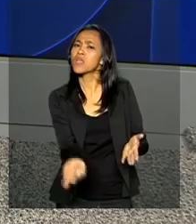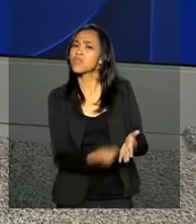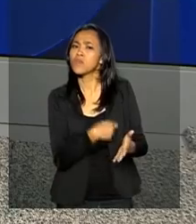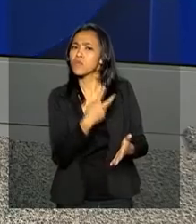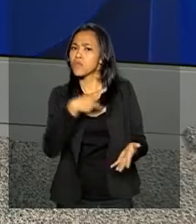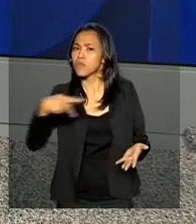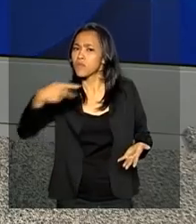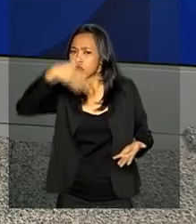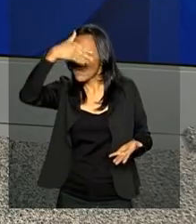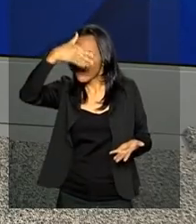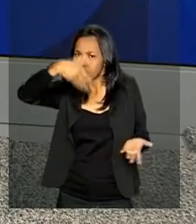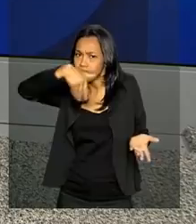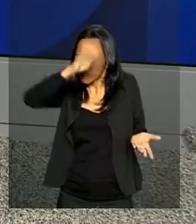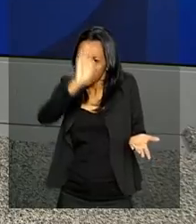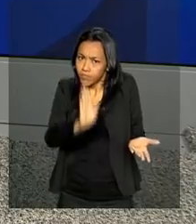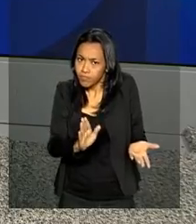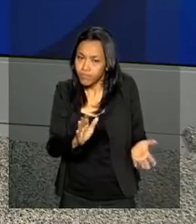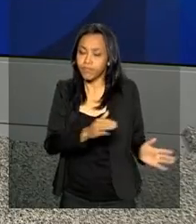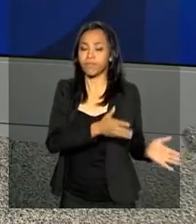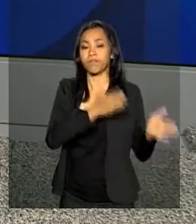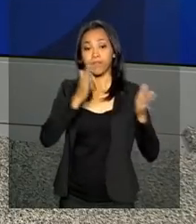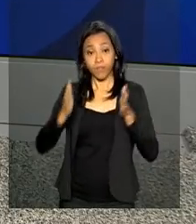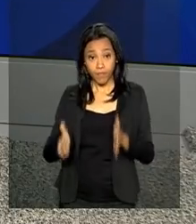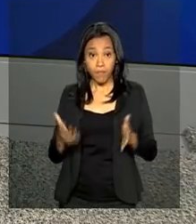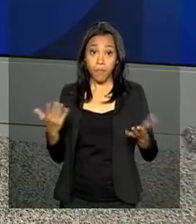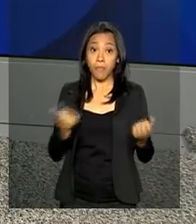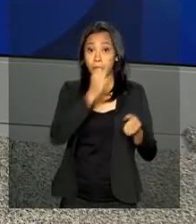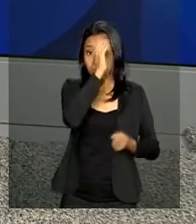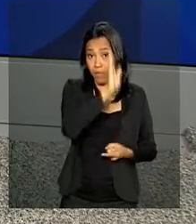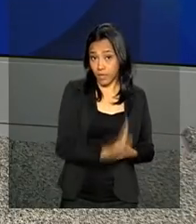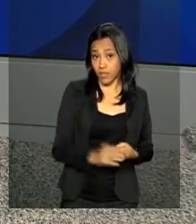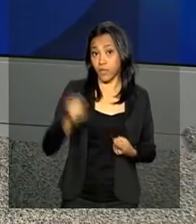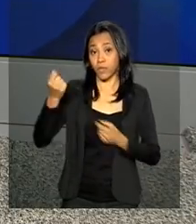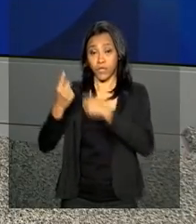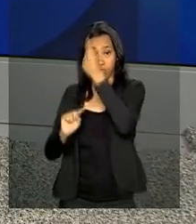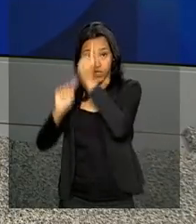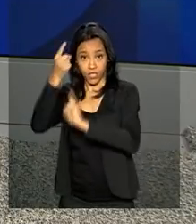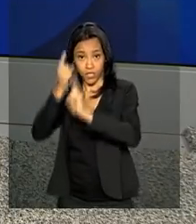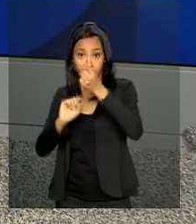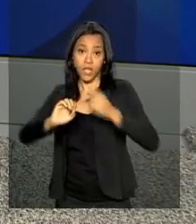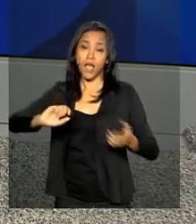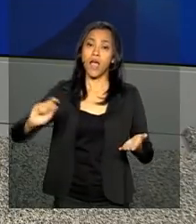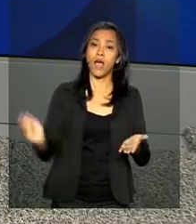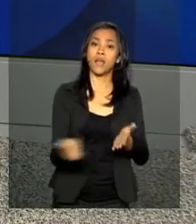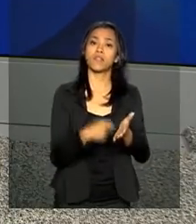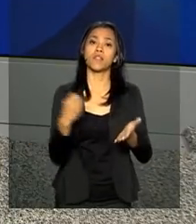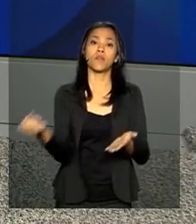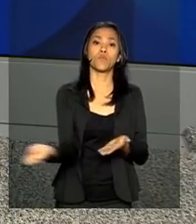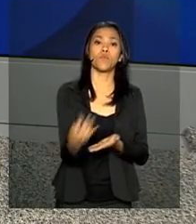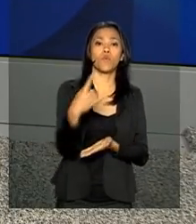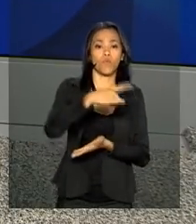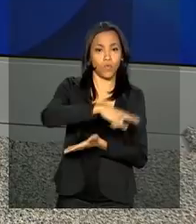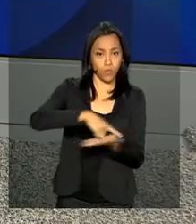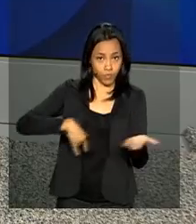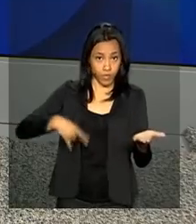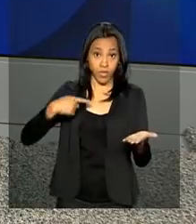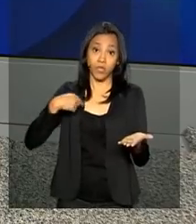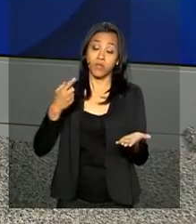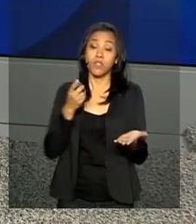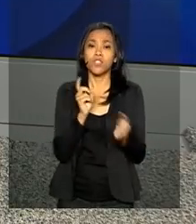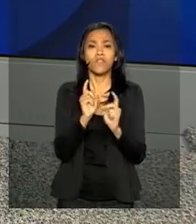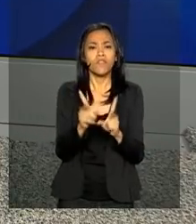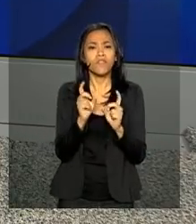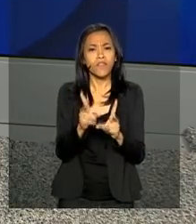assinou olha por falar em Atos Brasil e CH um novo acordo para ampliar as relações comerciais e de